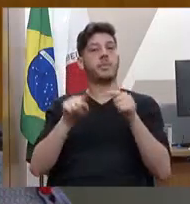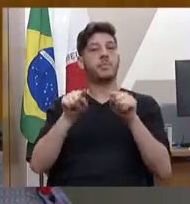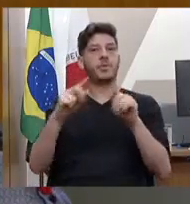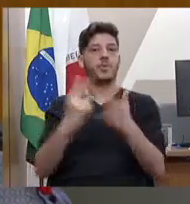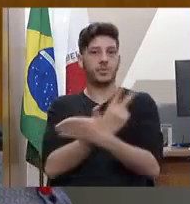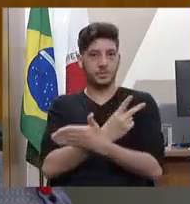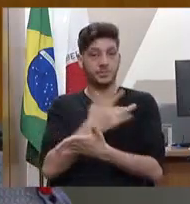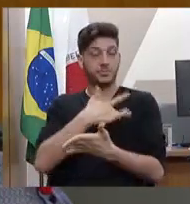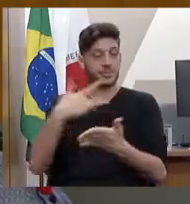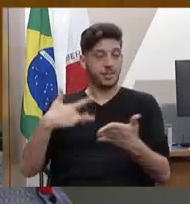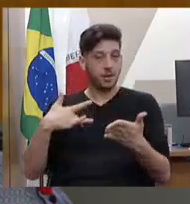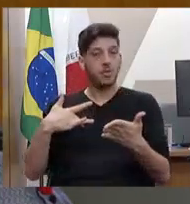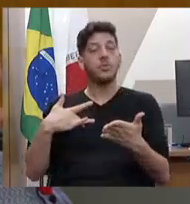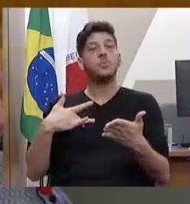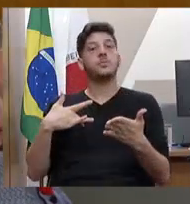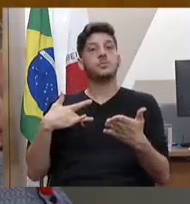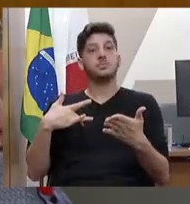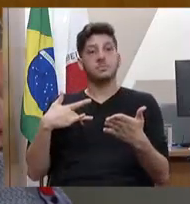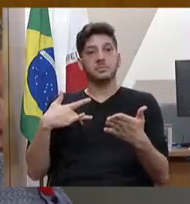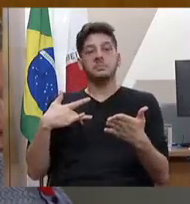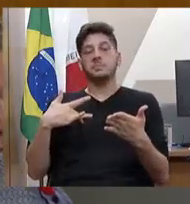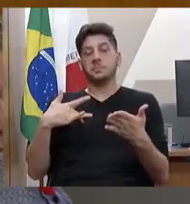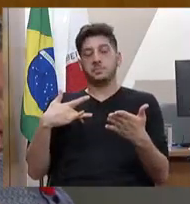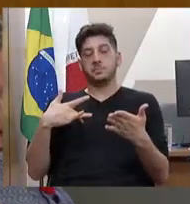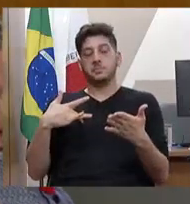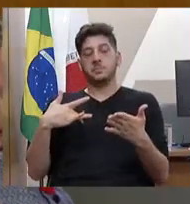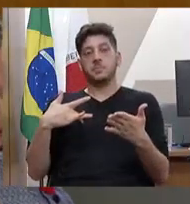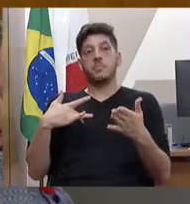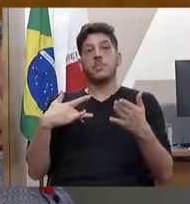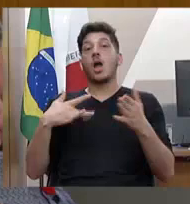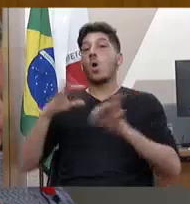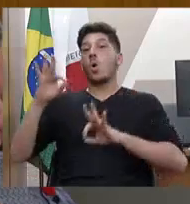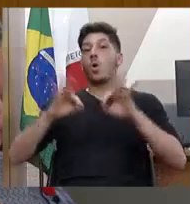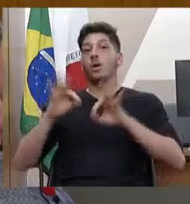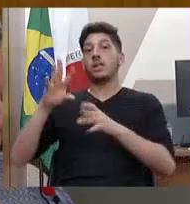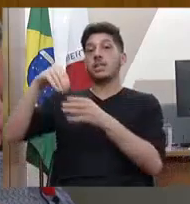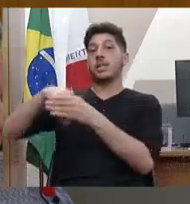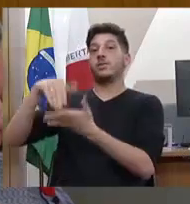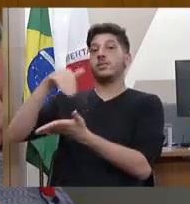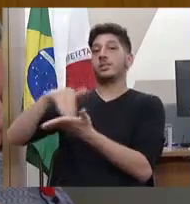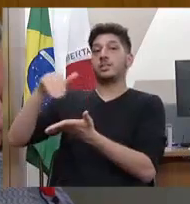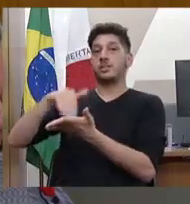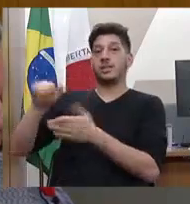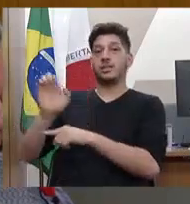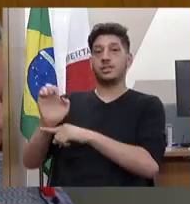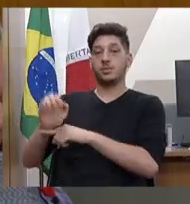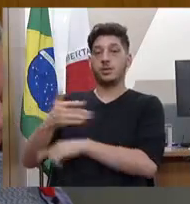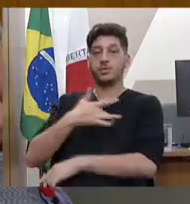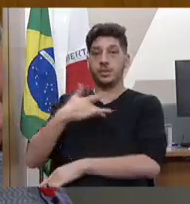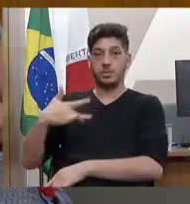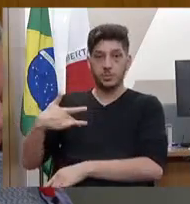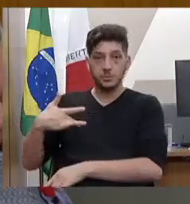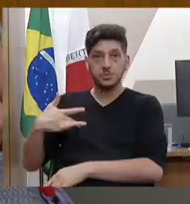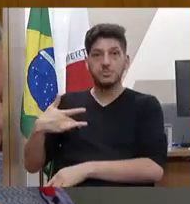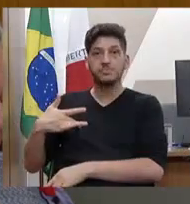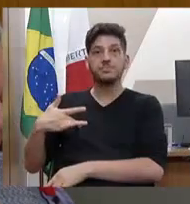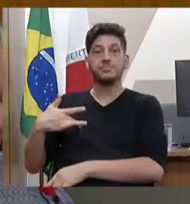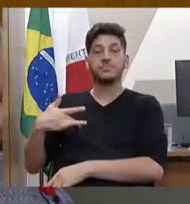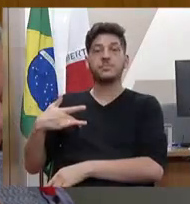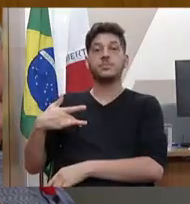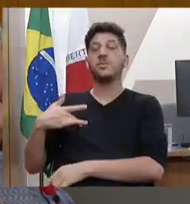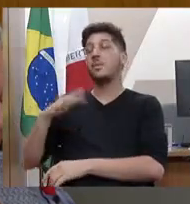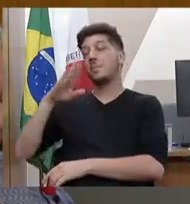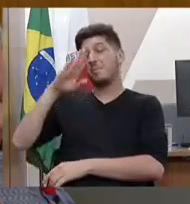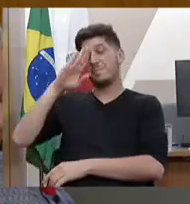a saúde a organização da secretaria do alto de saúde nessa questão de saúde dos